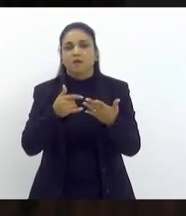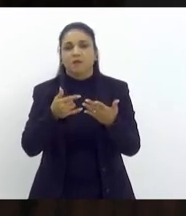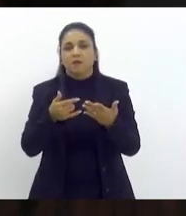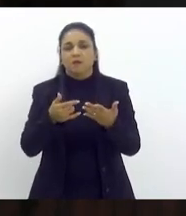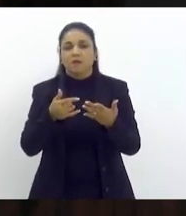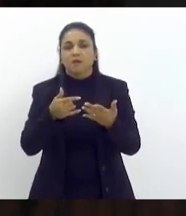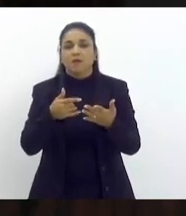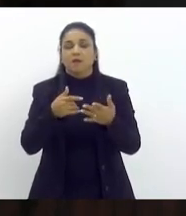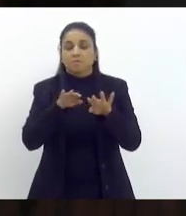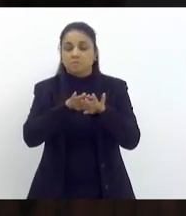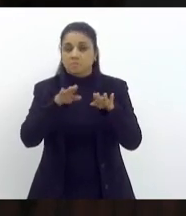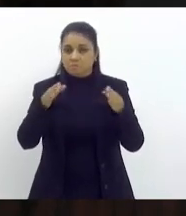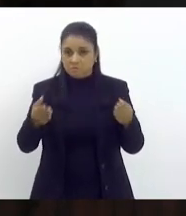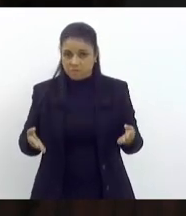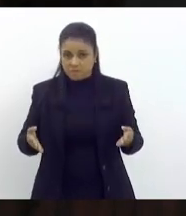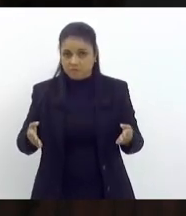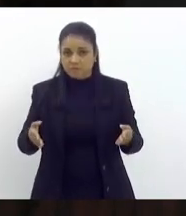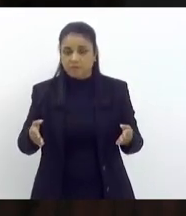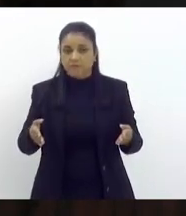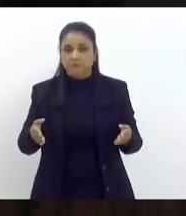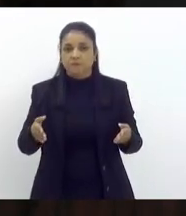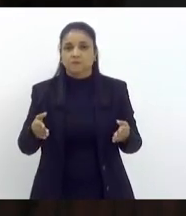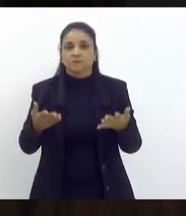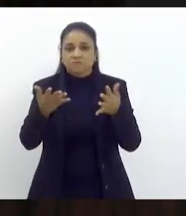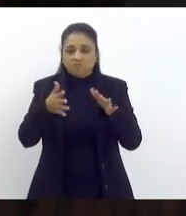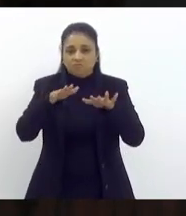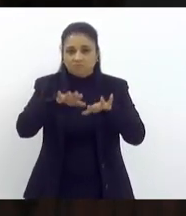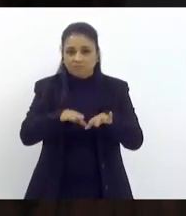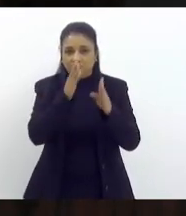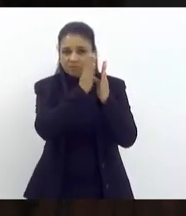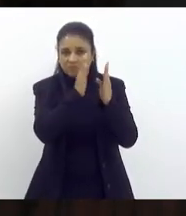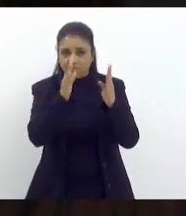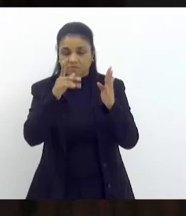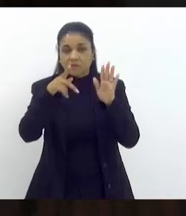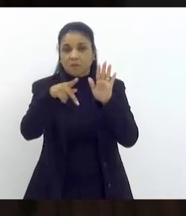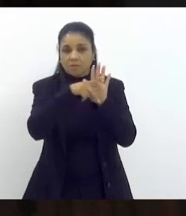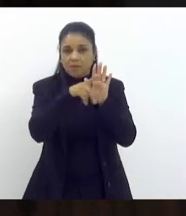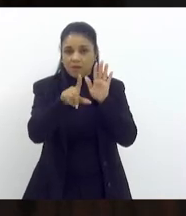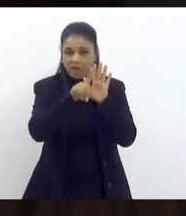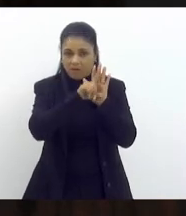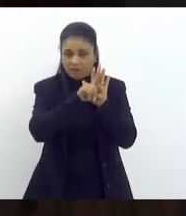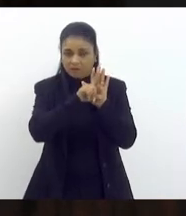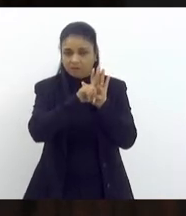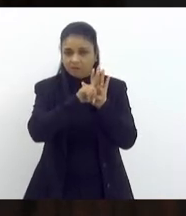a sobremesa ainda a inclusão na hora do dia do pl